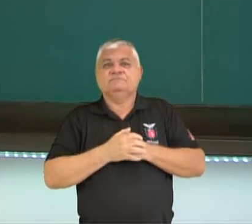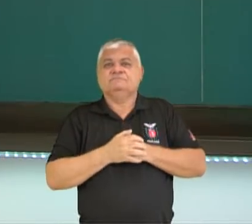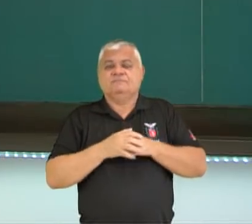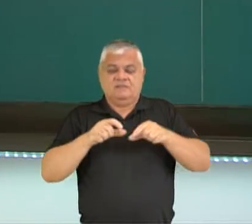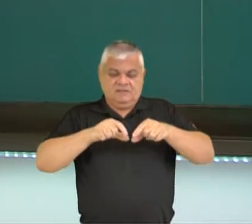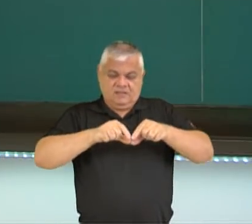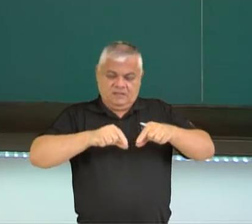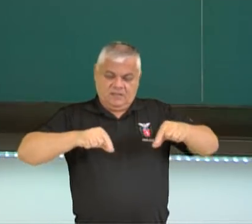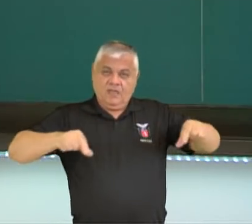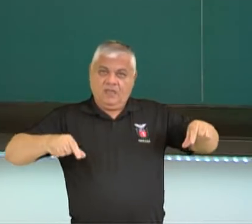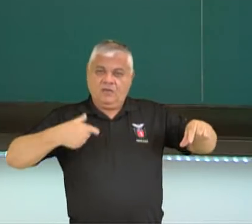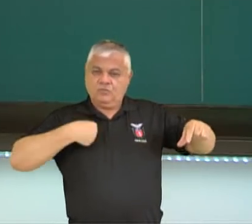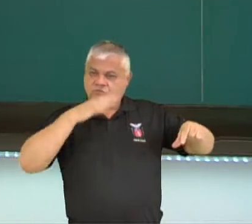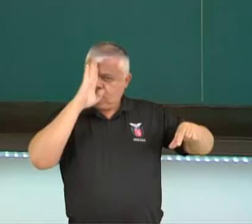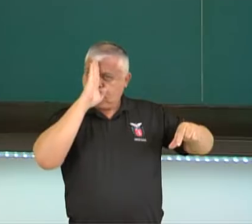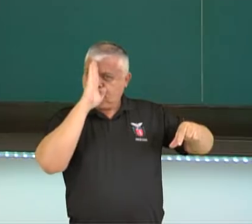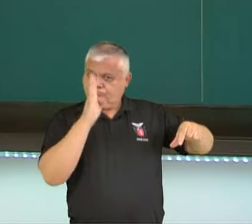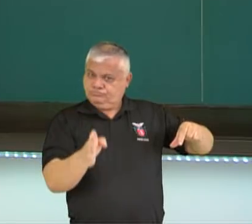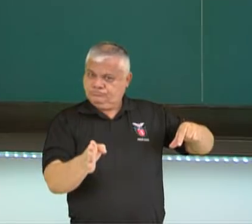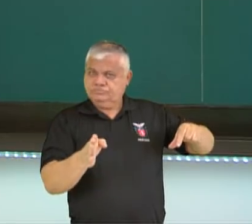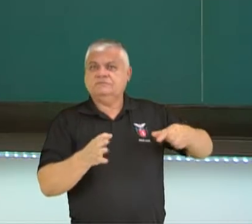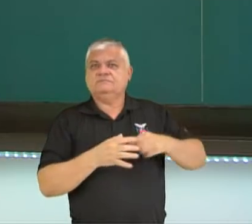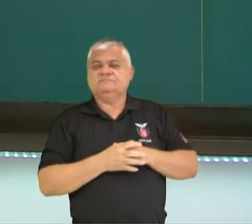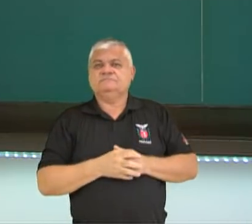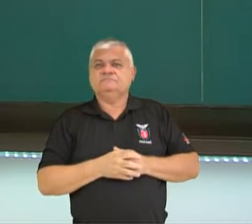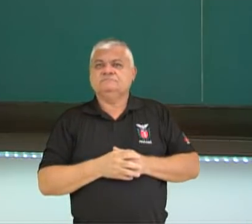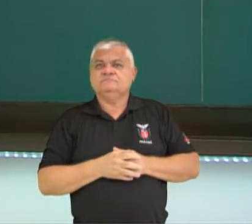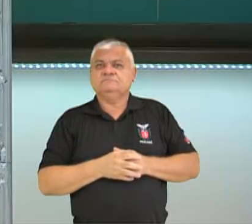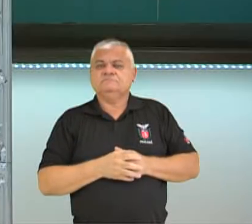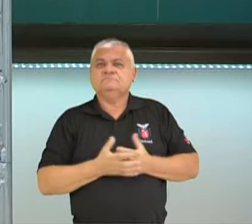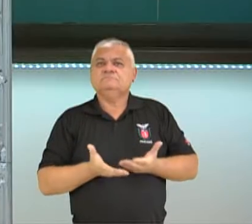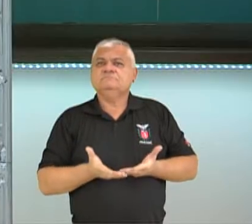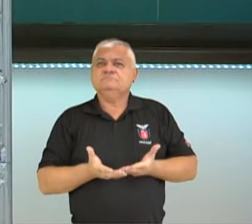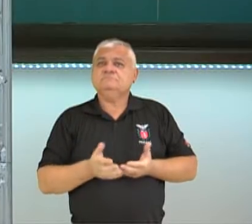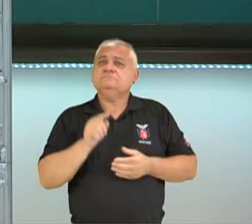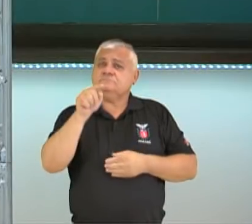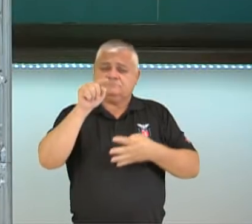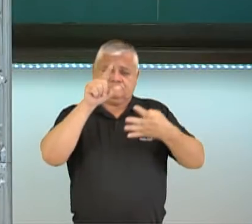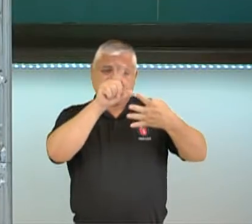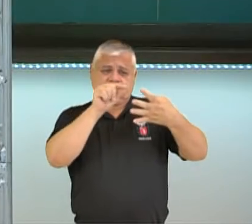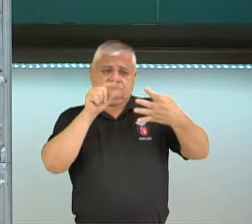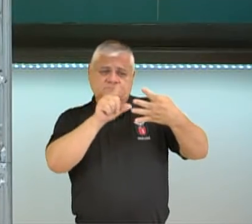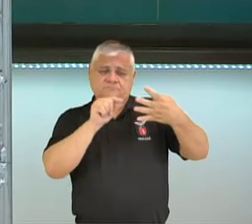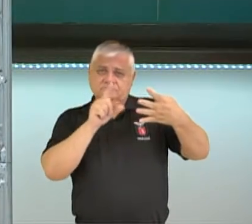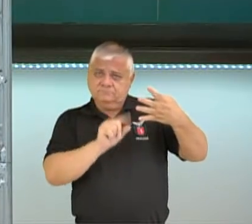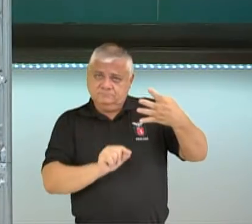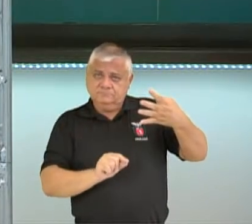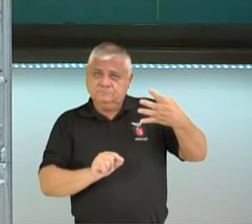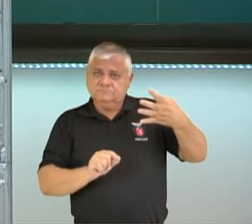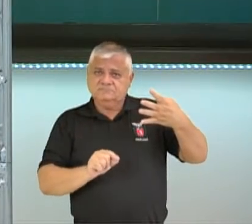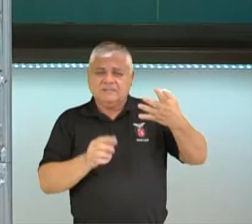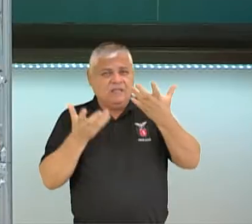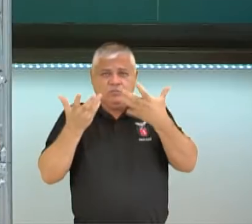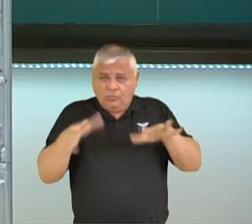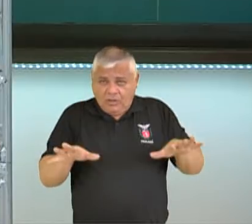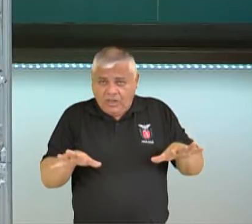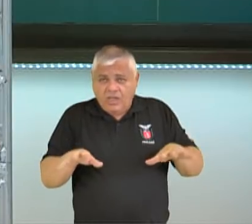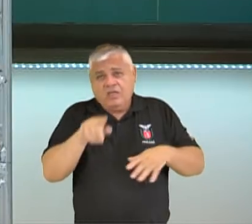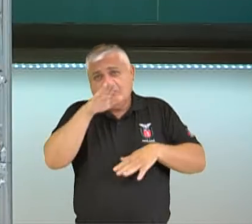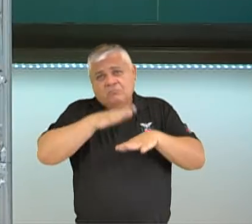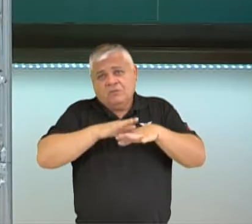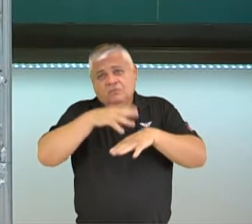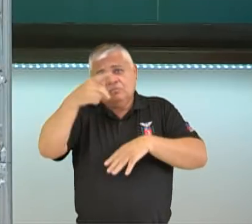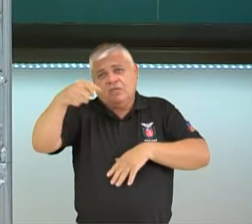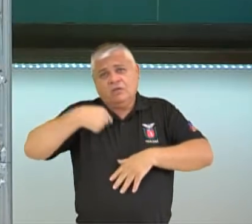régua direção e Como assim professora é para você escolher se você não quiser nenhuma dessas sugestões que eu dei